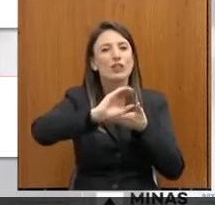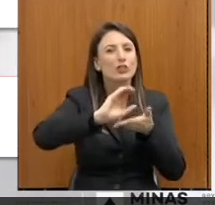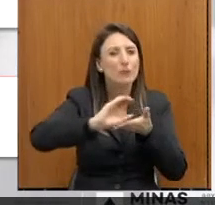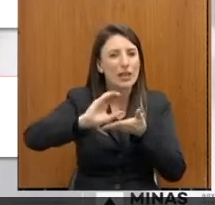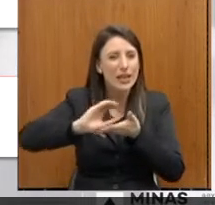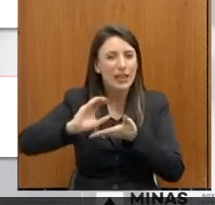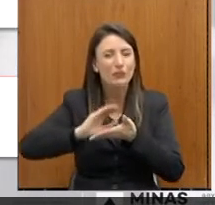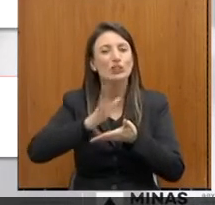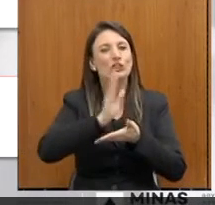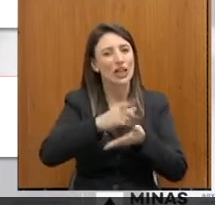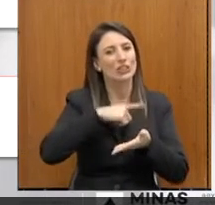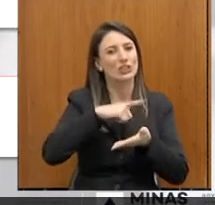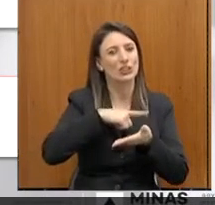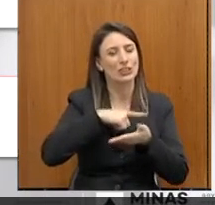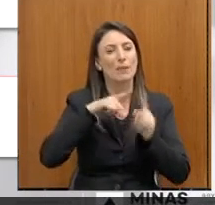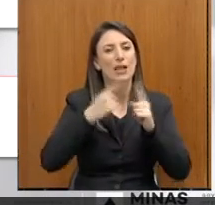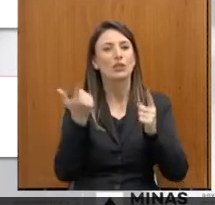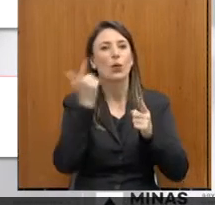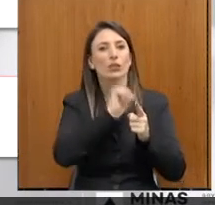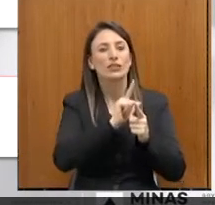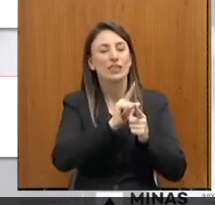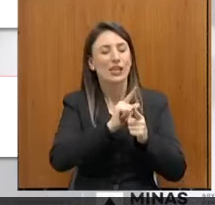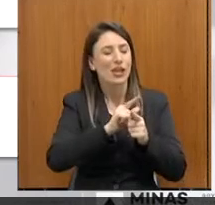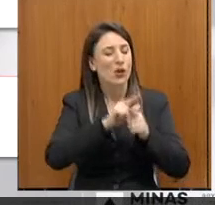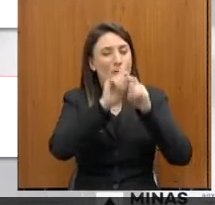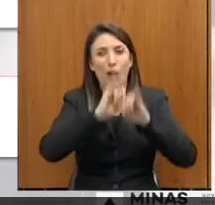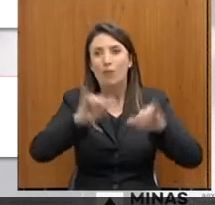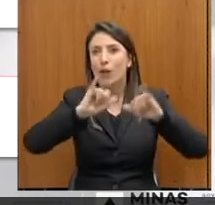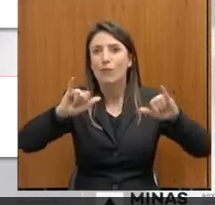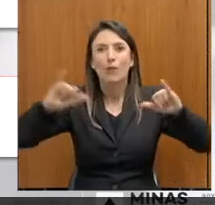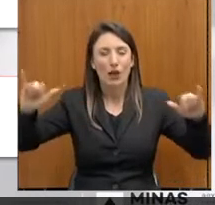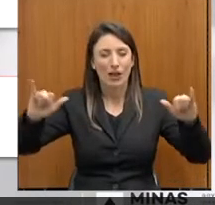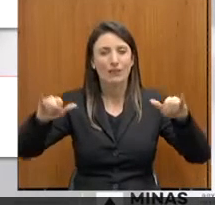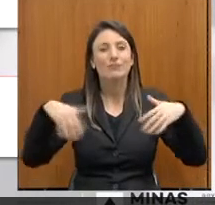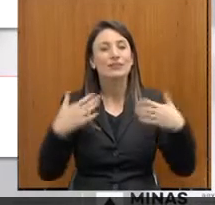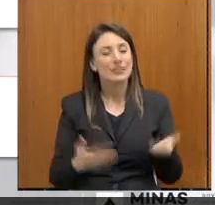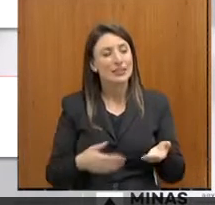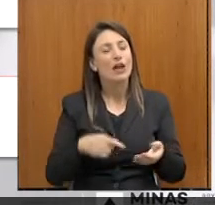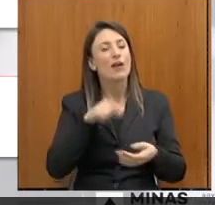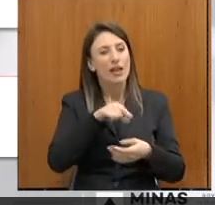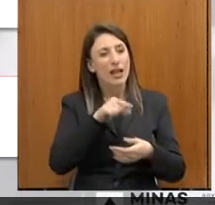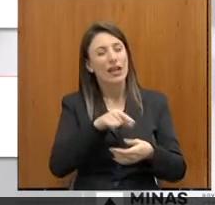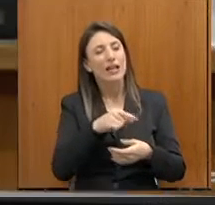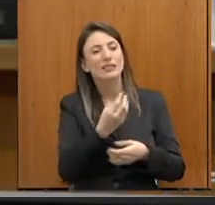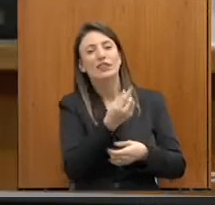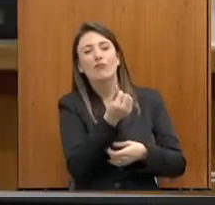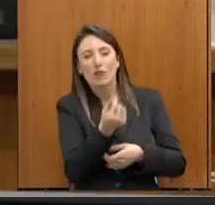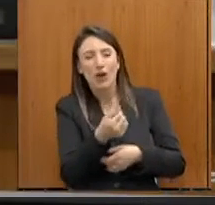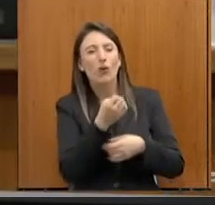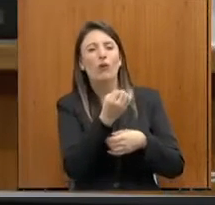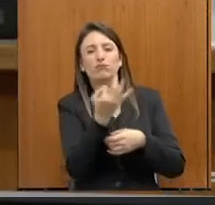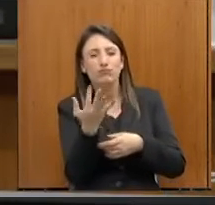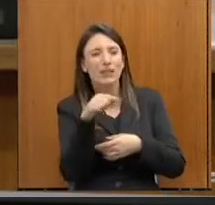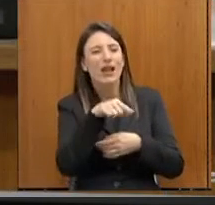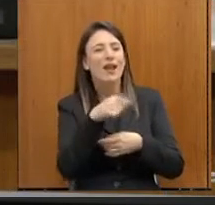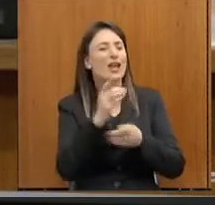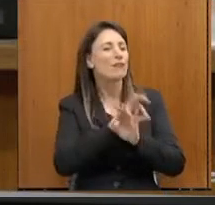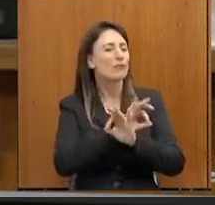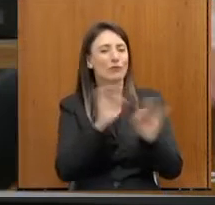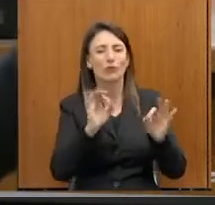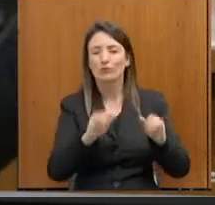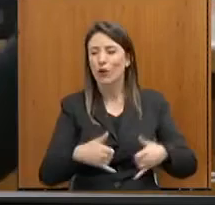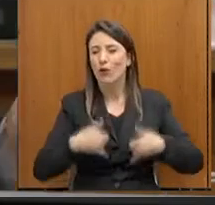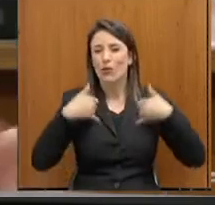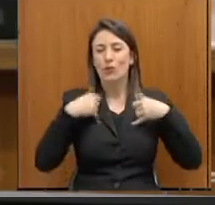que aqui estavam e se expandiram é esse número para a gente é motivo de muito orgulho porque de 2018